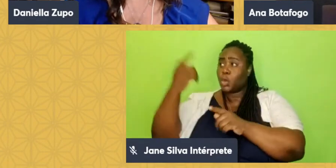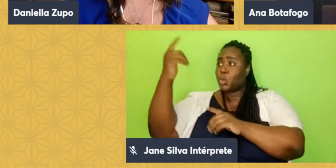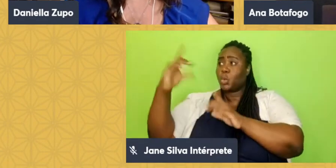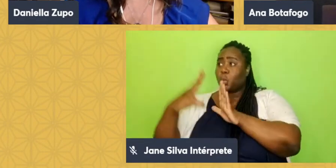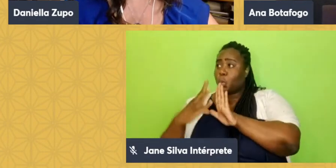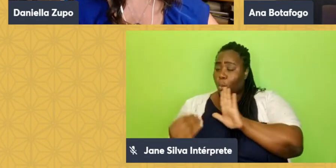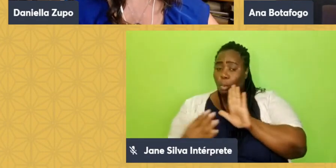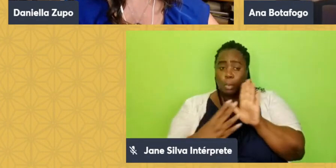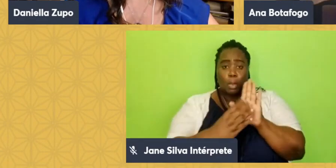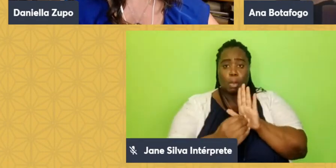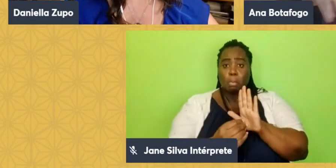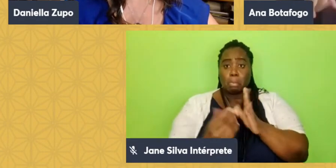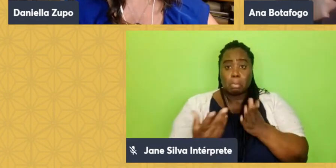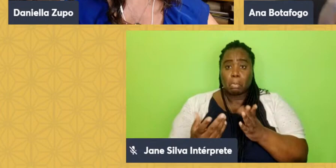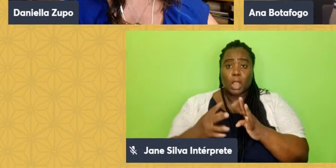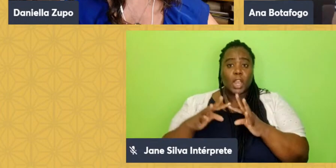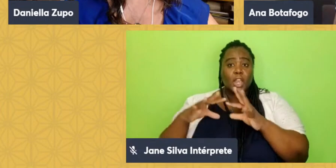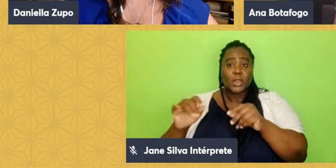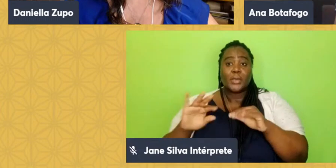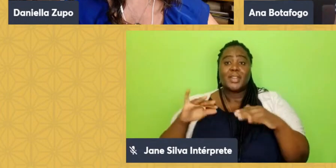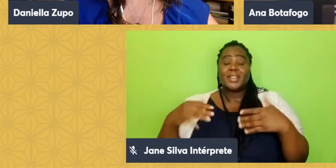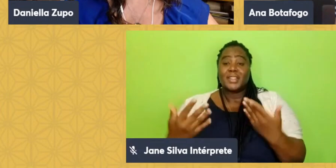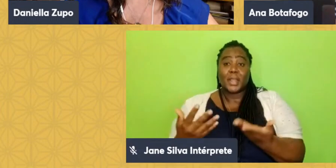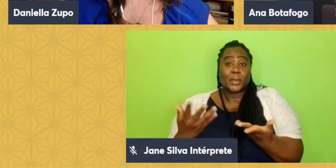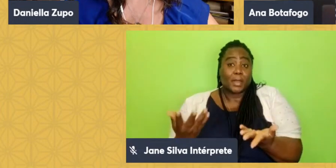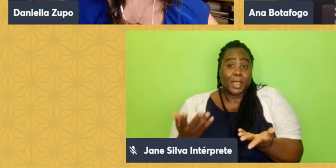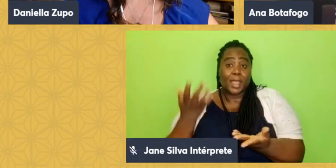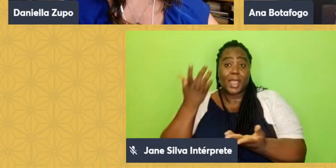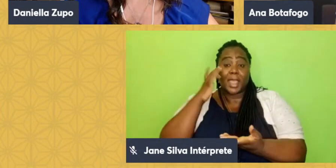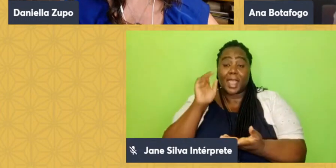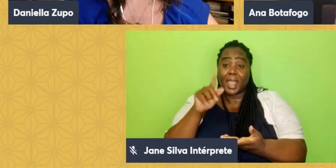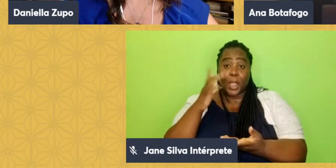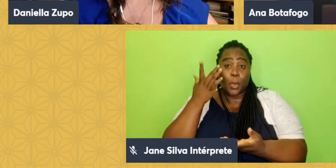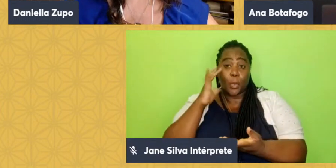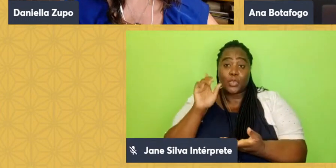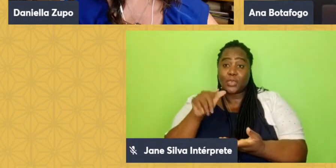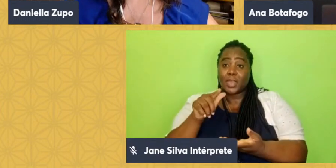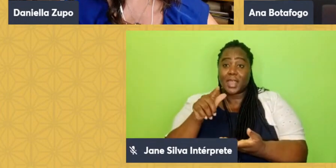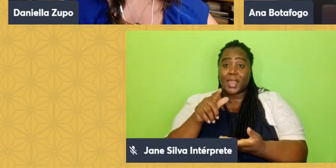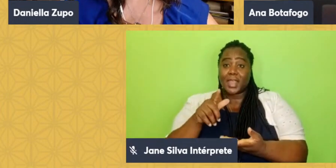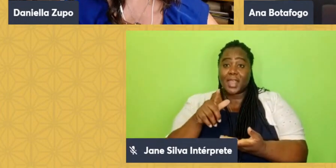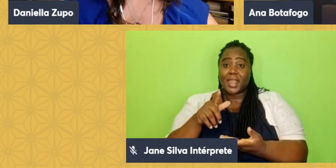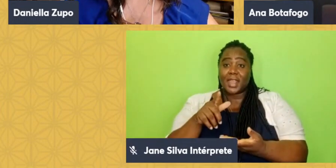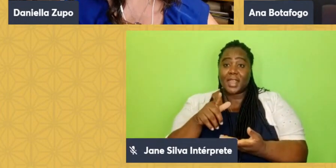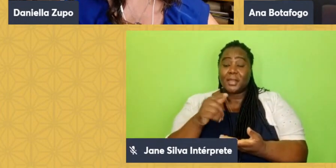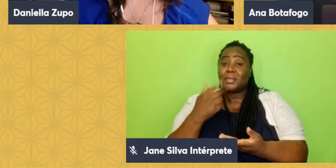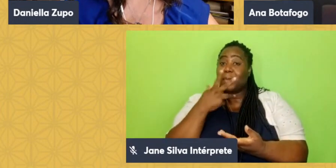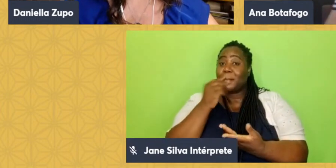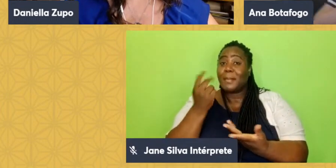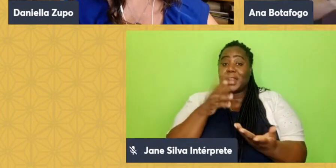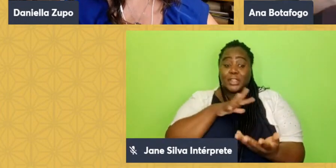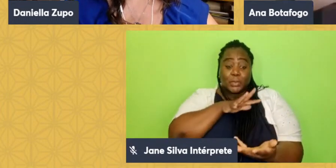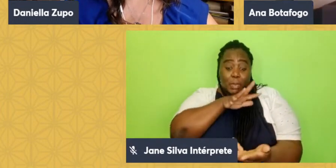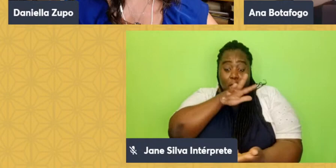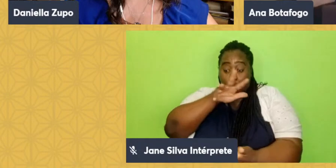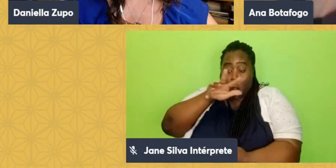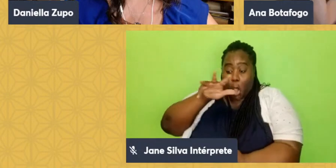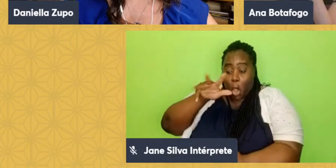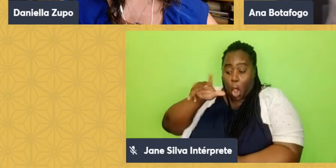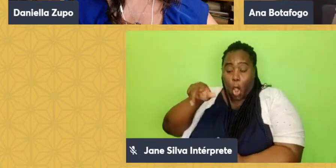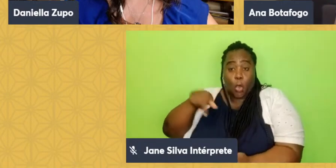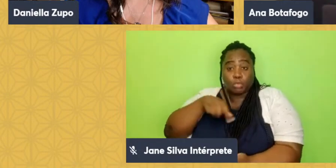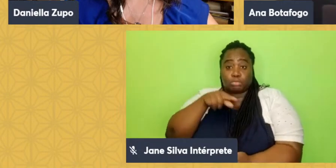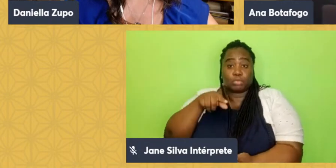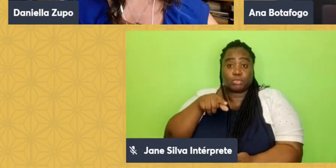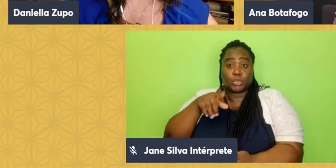que repetem então isso seria eu acho que é eu acho que você não gosta uma globalização né é